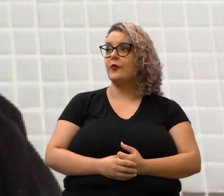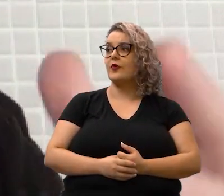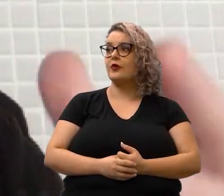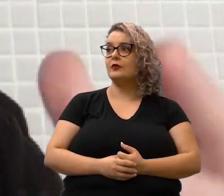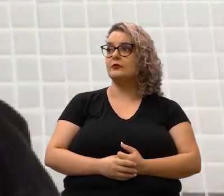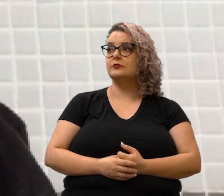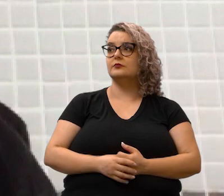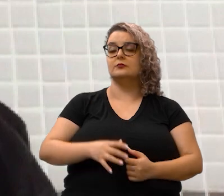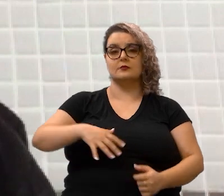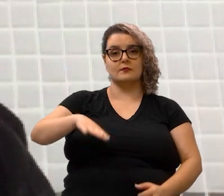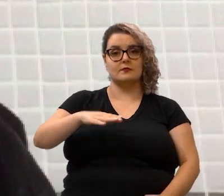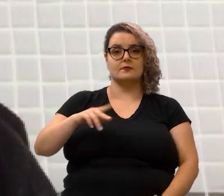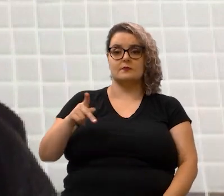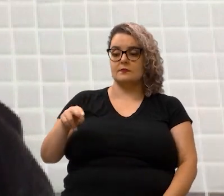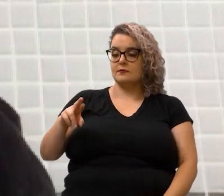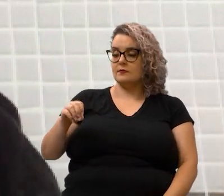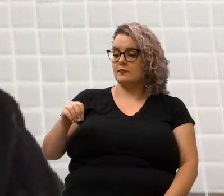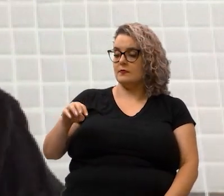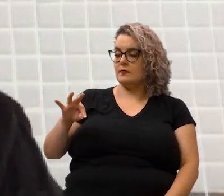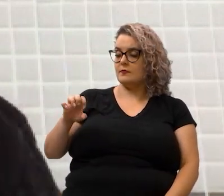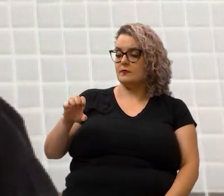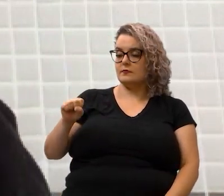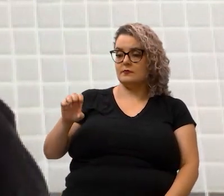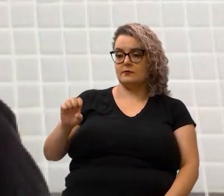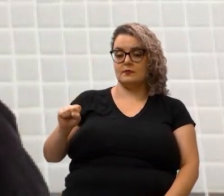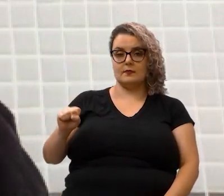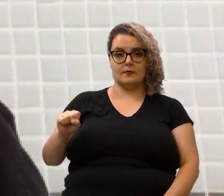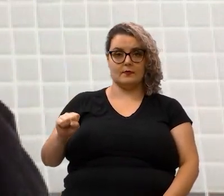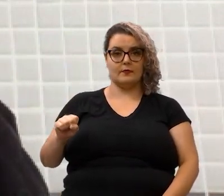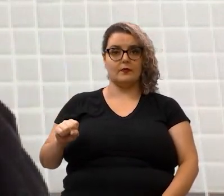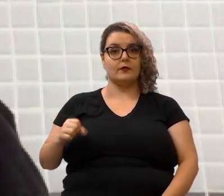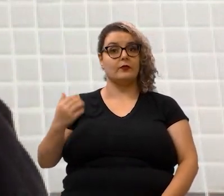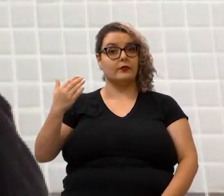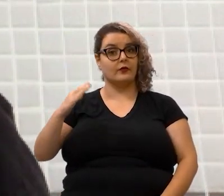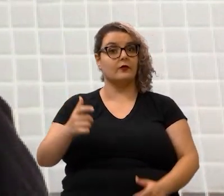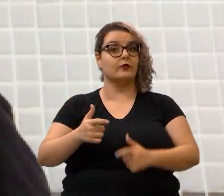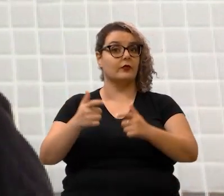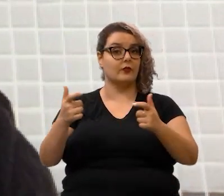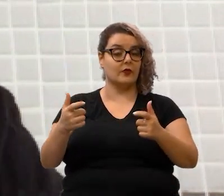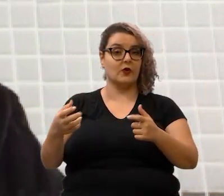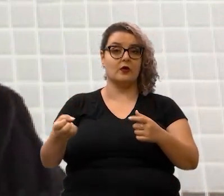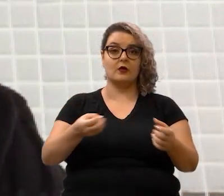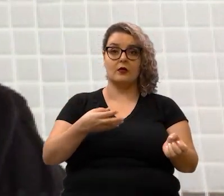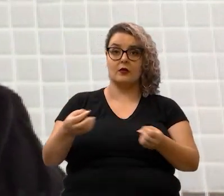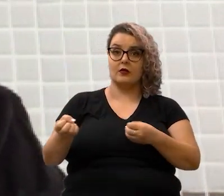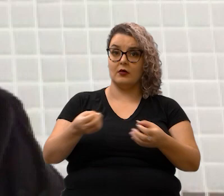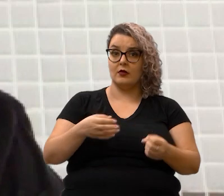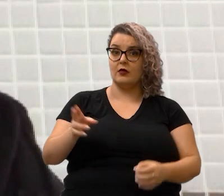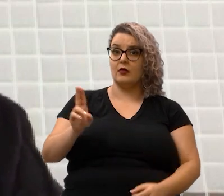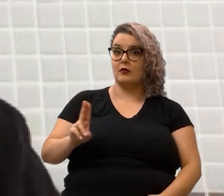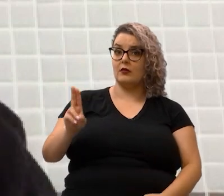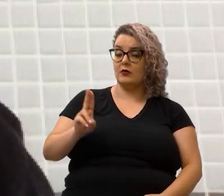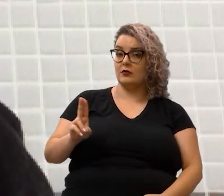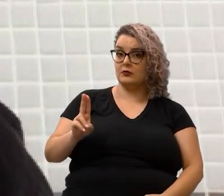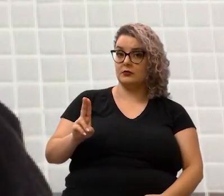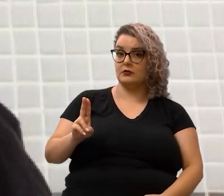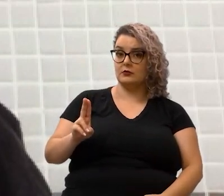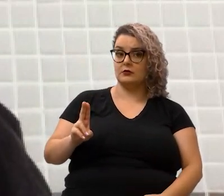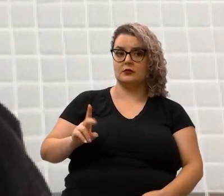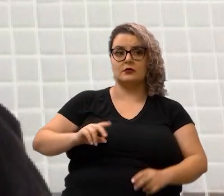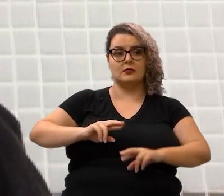do mundo das próteses, né, dos materiais de implantes, lançaram essa grande novidade e foram implantadas